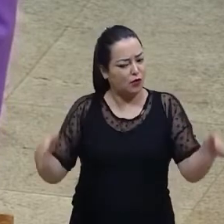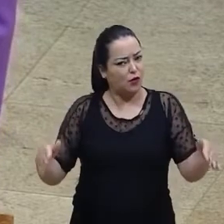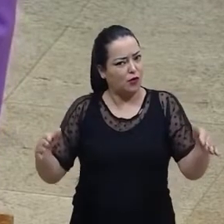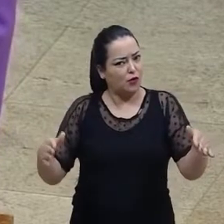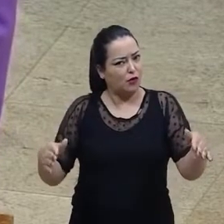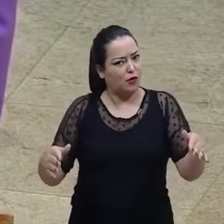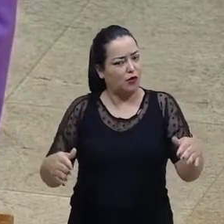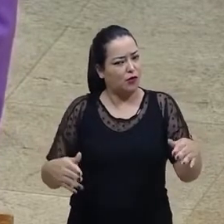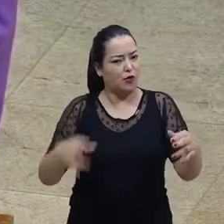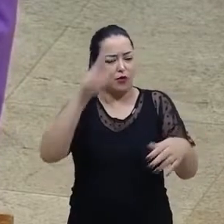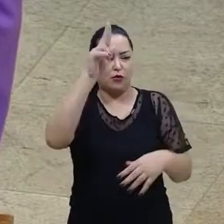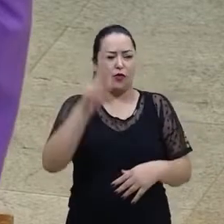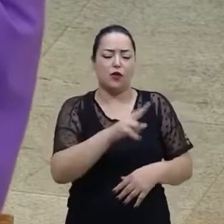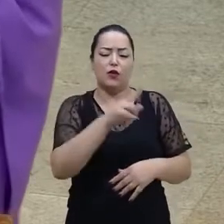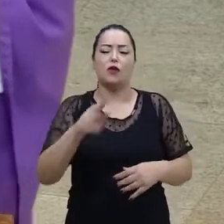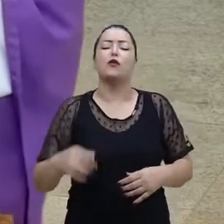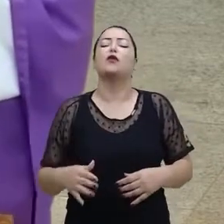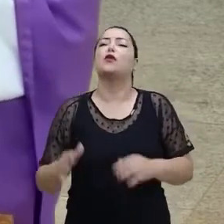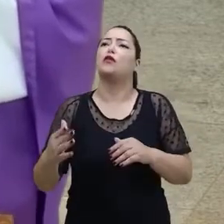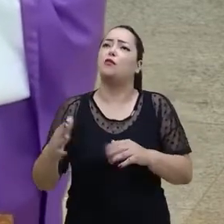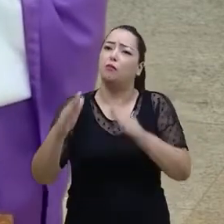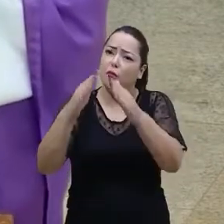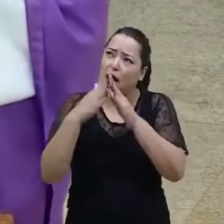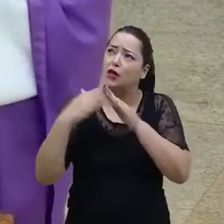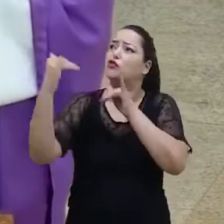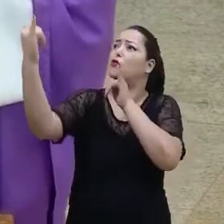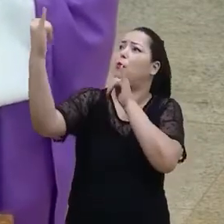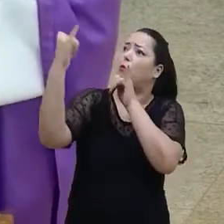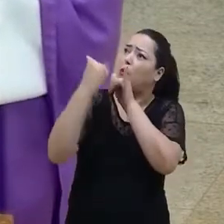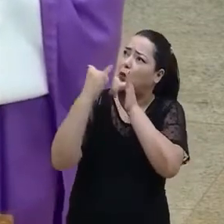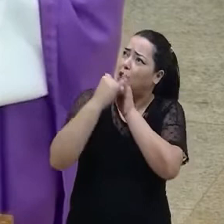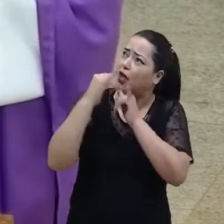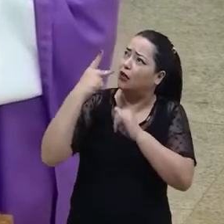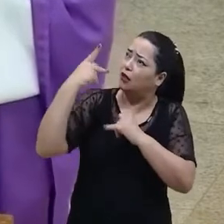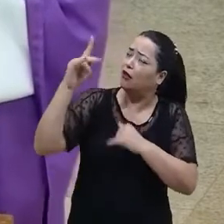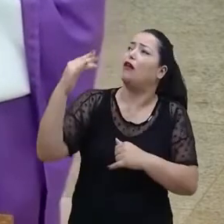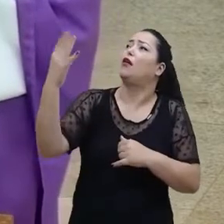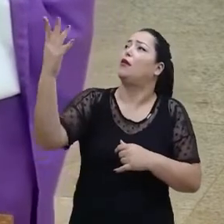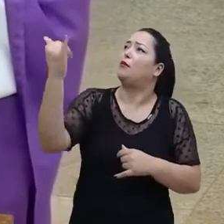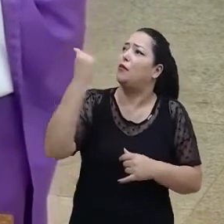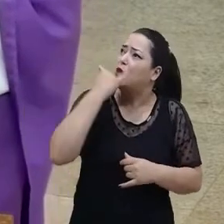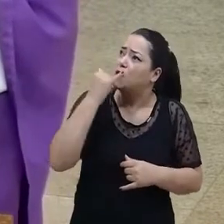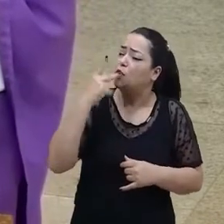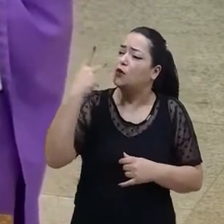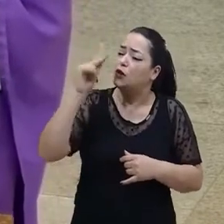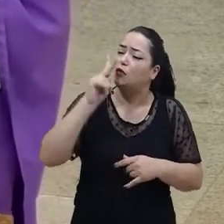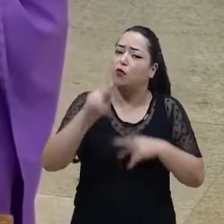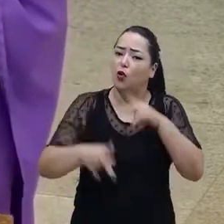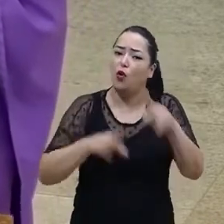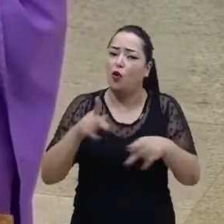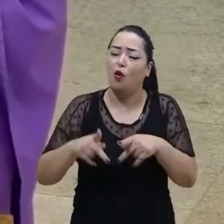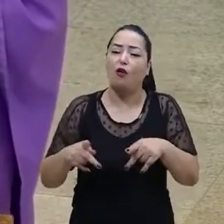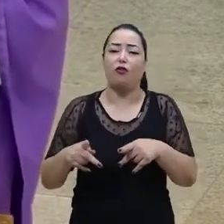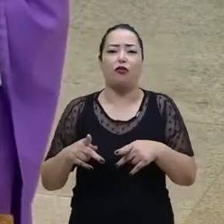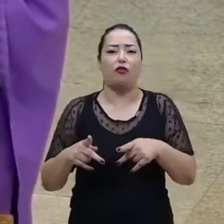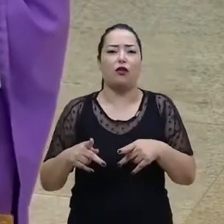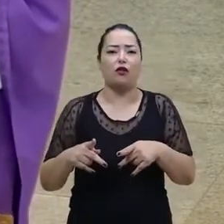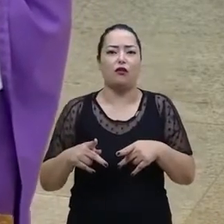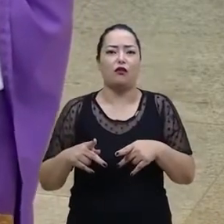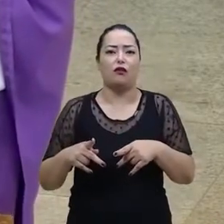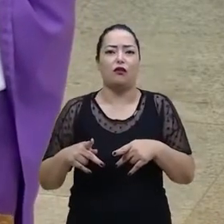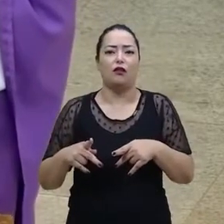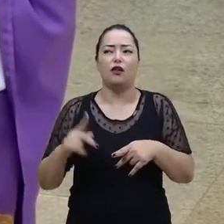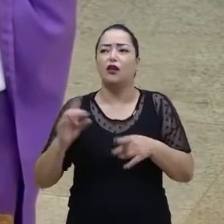do Senhor e digam perdoa Senhor o teu até o povo e não deixa esquece ato É herança sofra